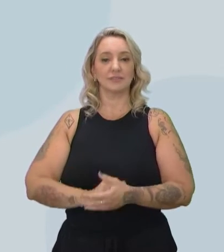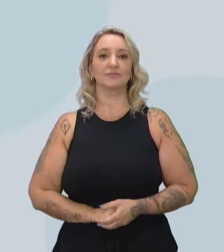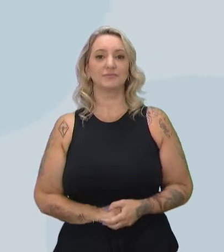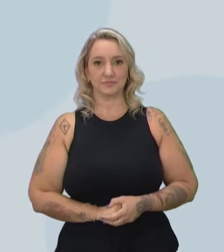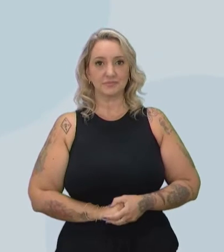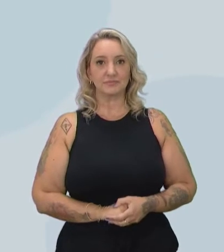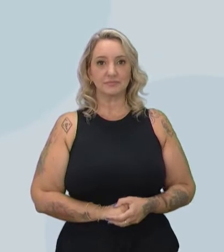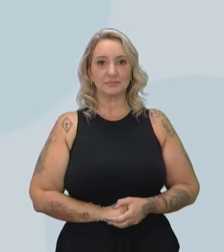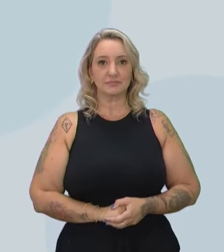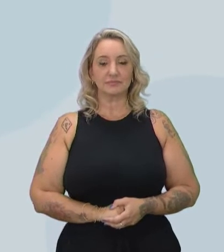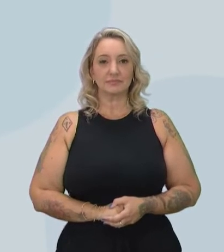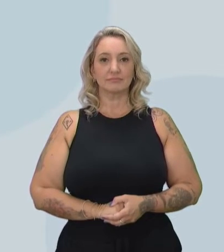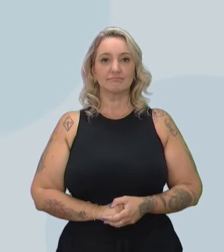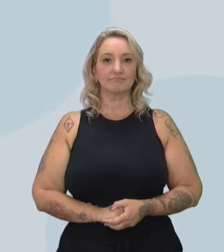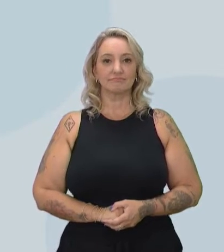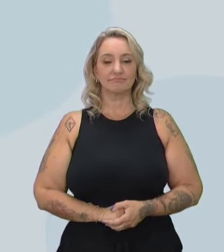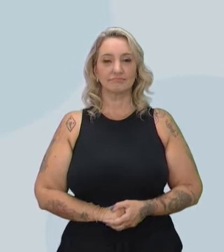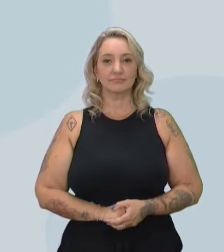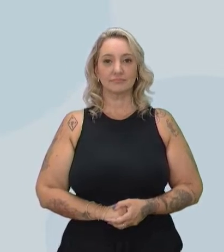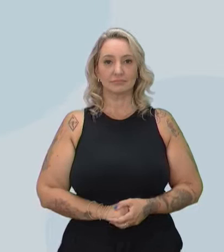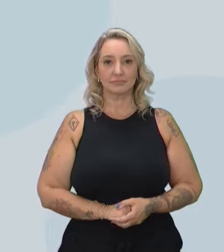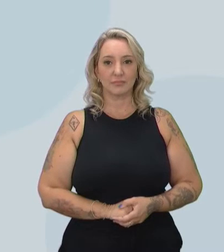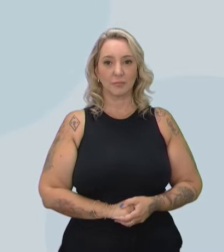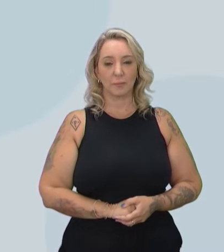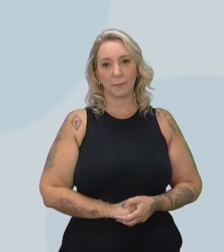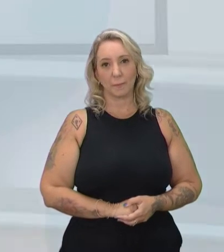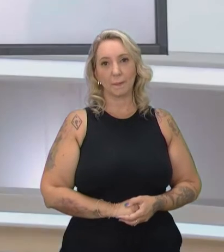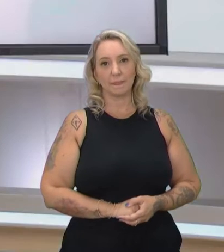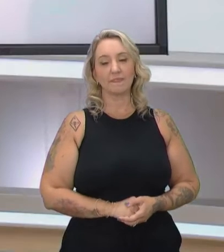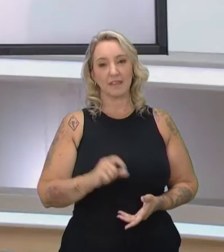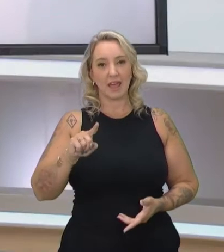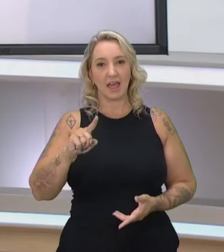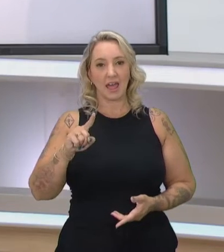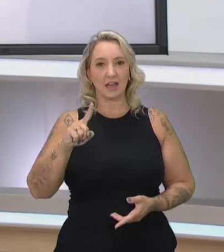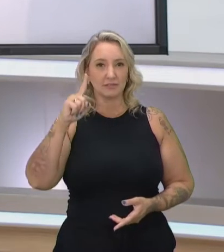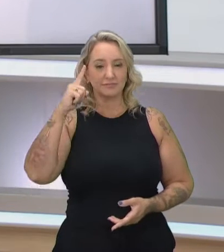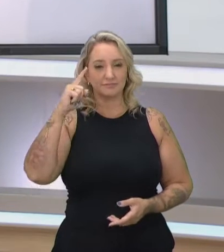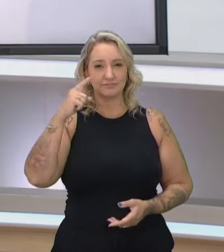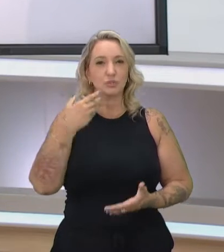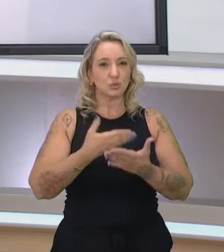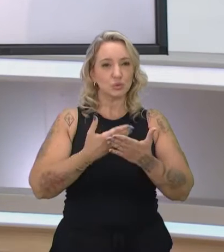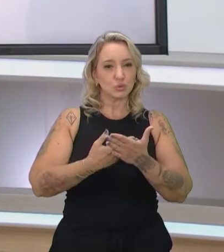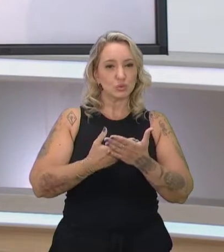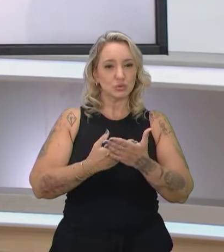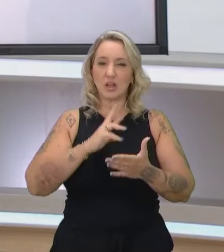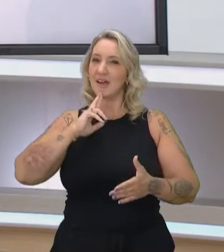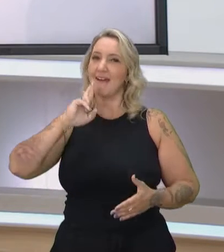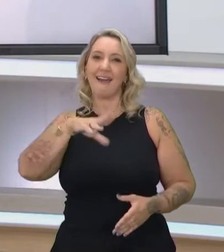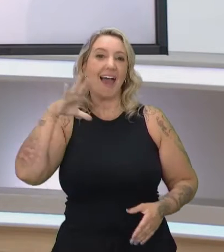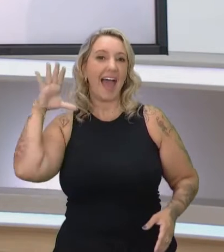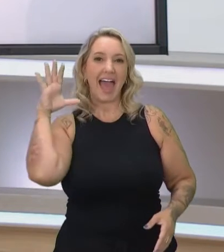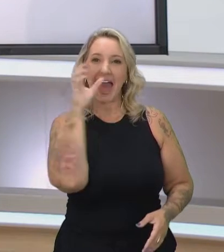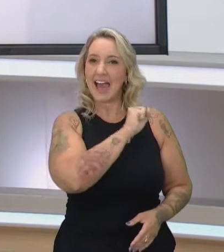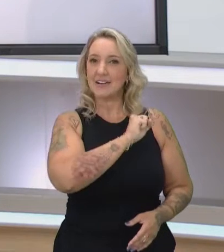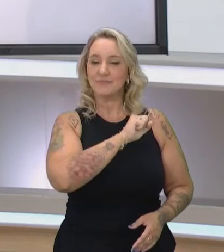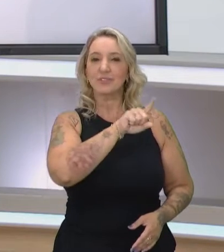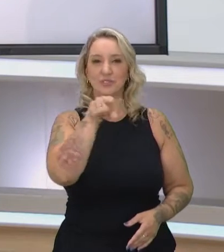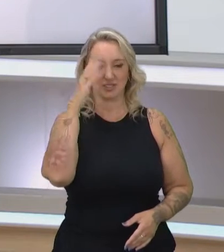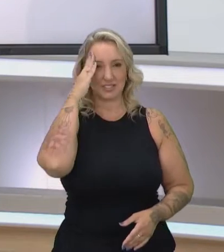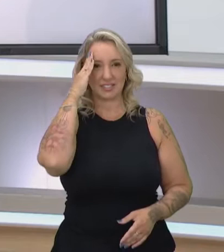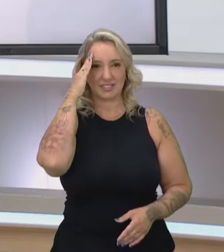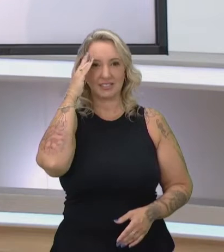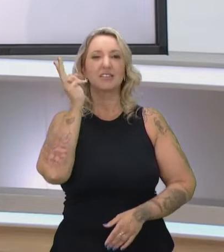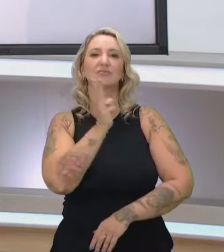É um problema que eu coloquei para vocês fazerem de bate-pronto, porque eu sei que vocês da segunda